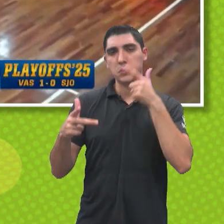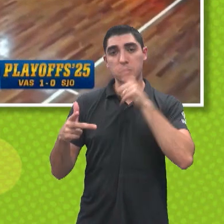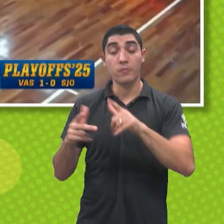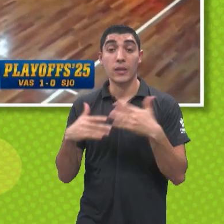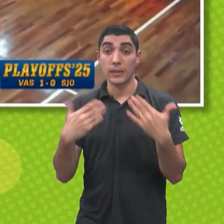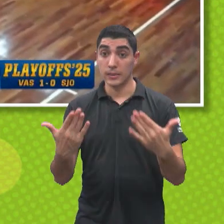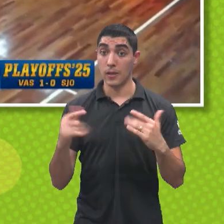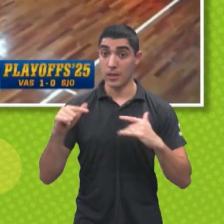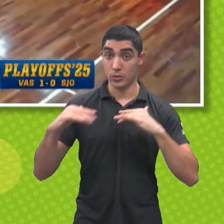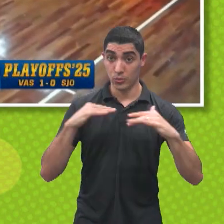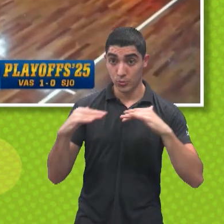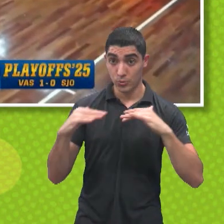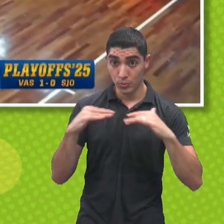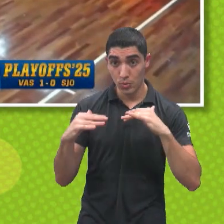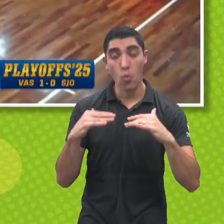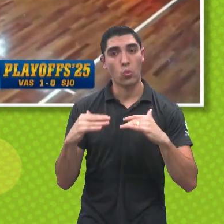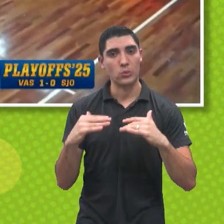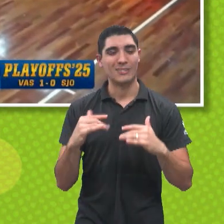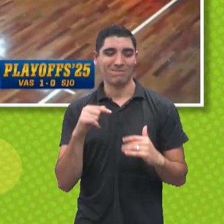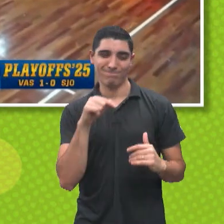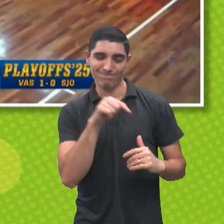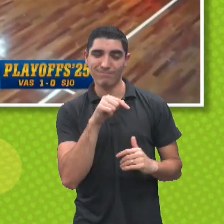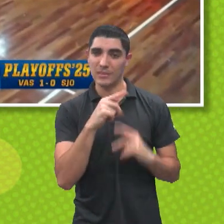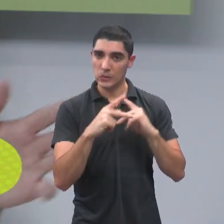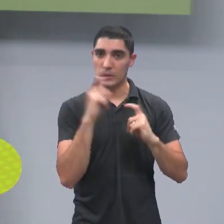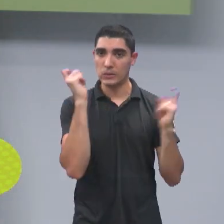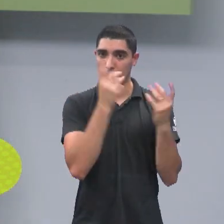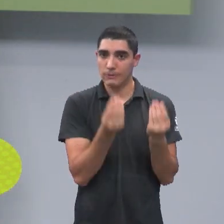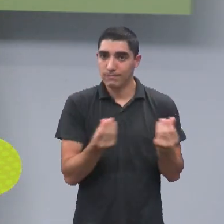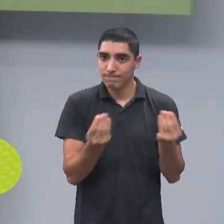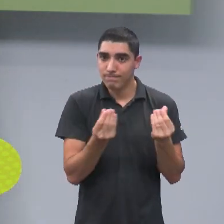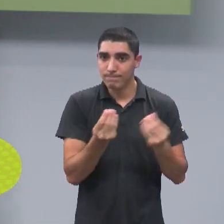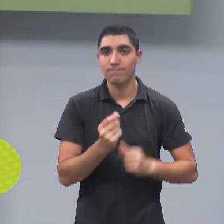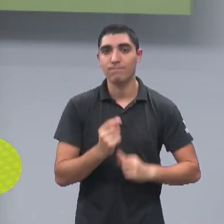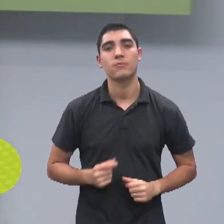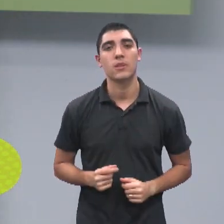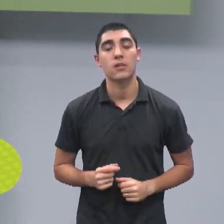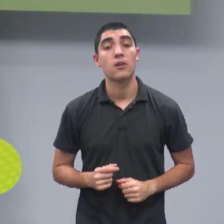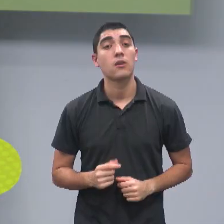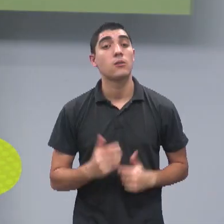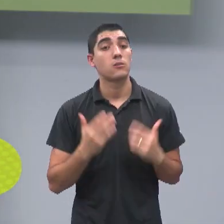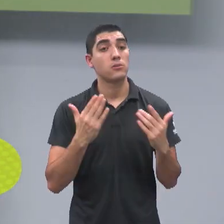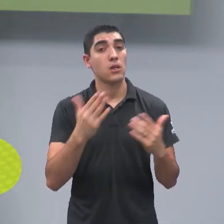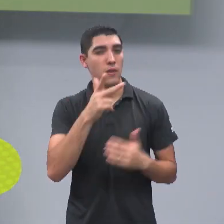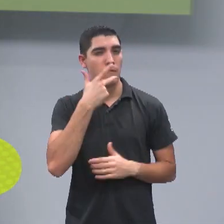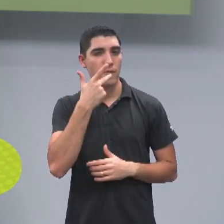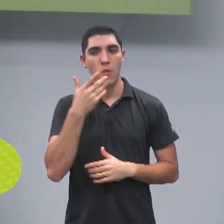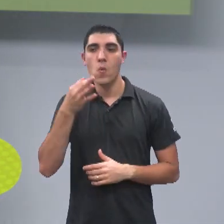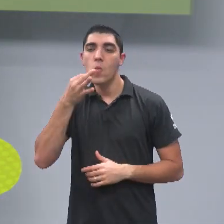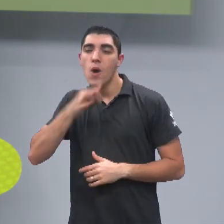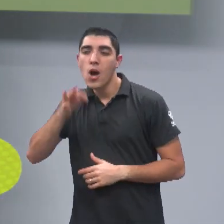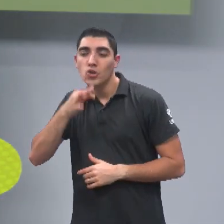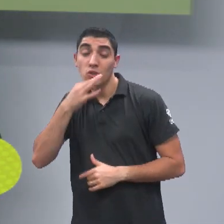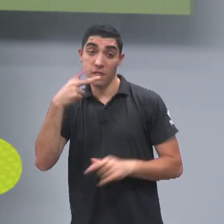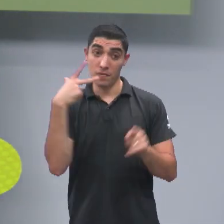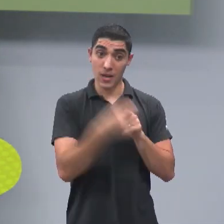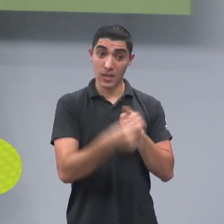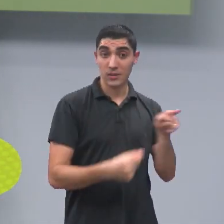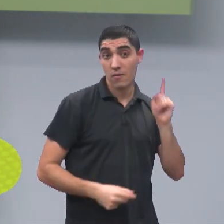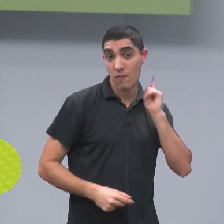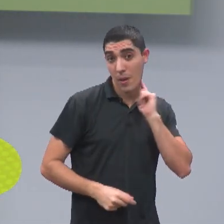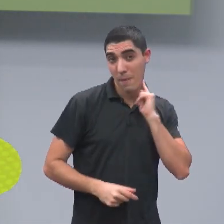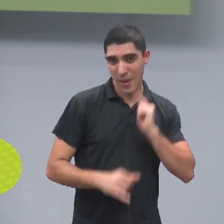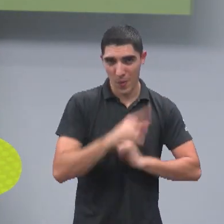basquete, varrer o São José e avançar para as quartas. O Caxias, você falou, né, que venceu o Flamengo, quem sabe a esperança aí para o São